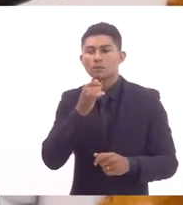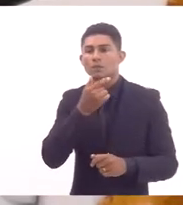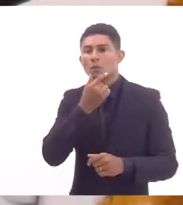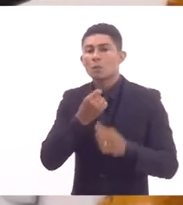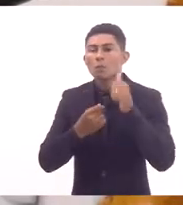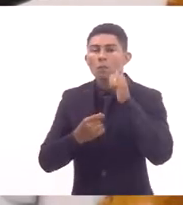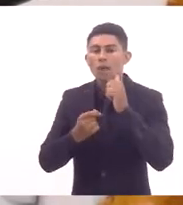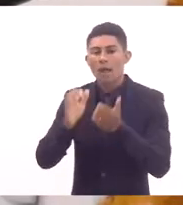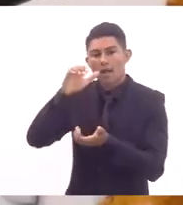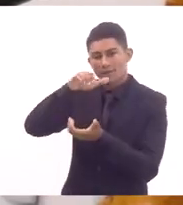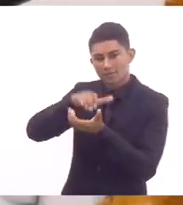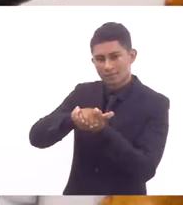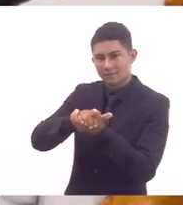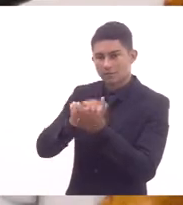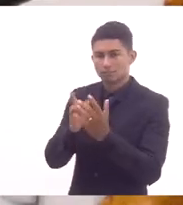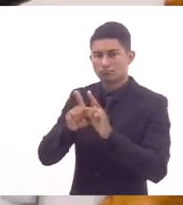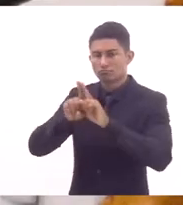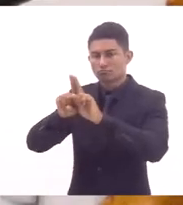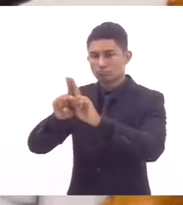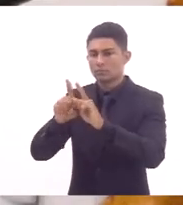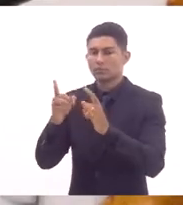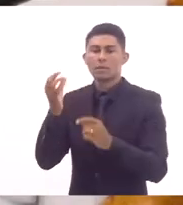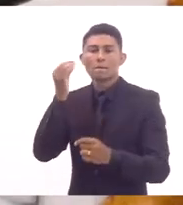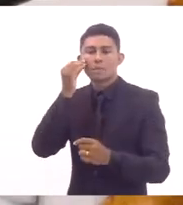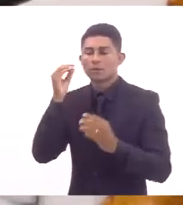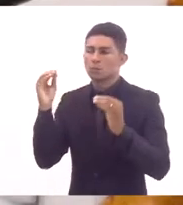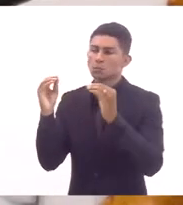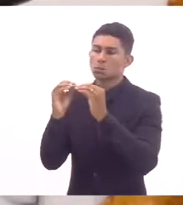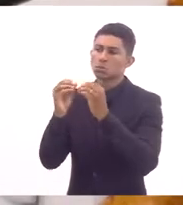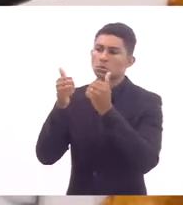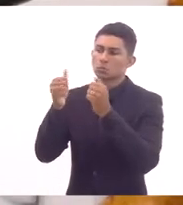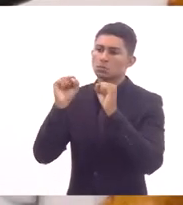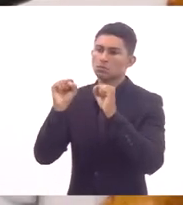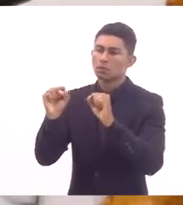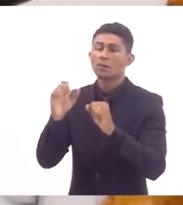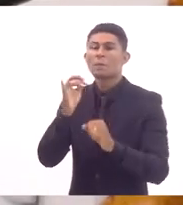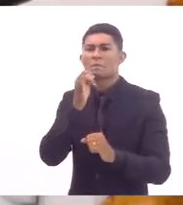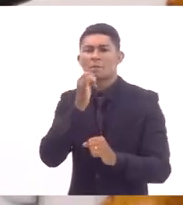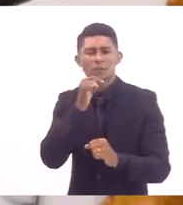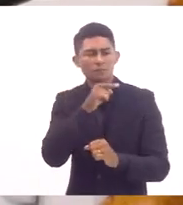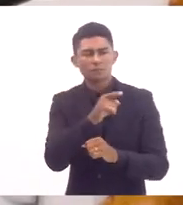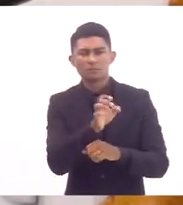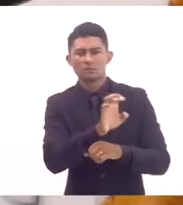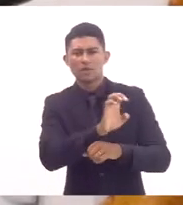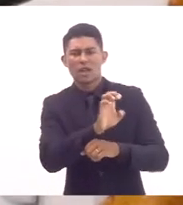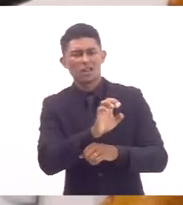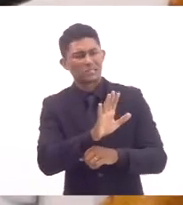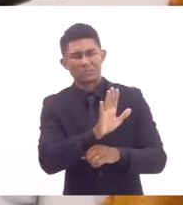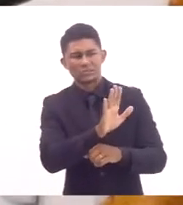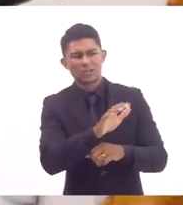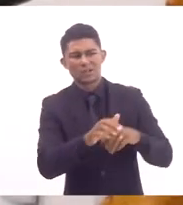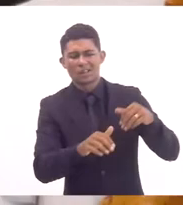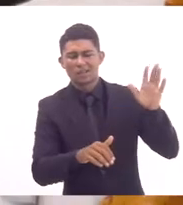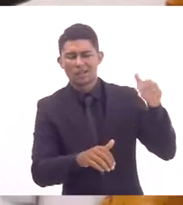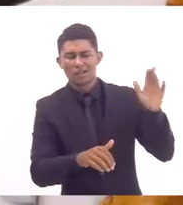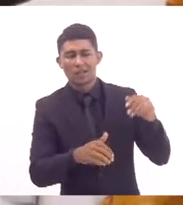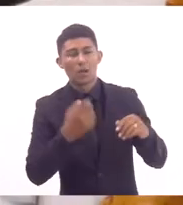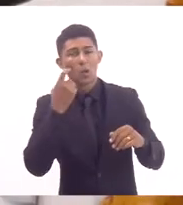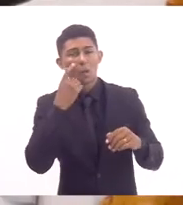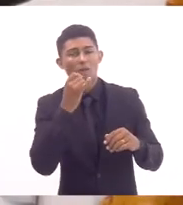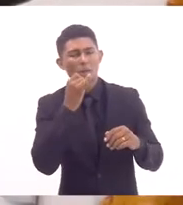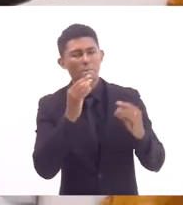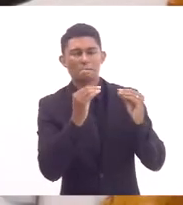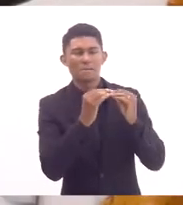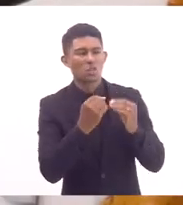podia se beijar Então você de olhando você pode entrar no restaurante uma vai lá para trás não dá um beijo então tratou Diferentemente era